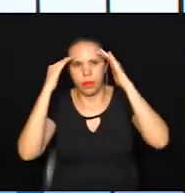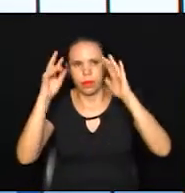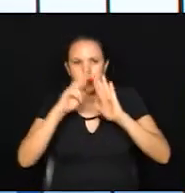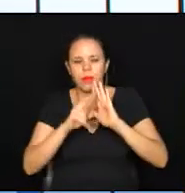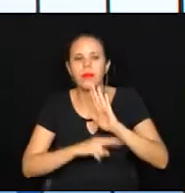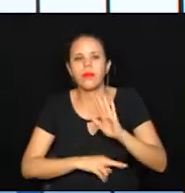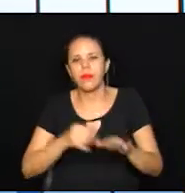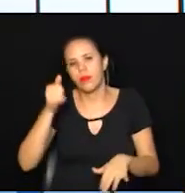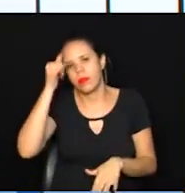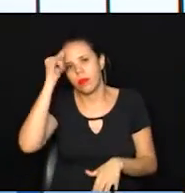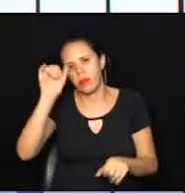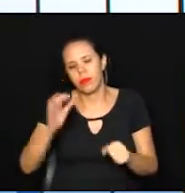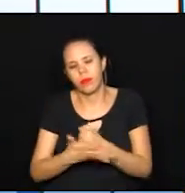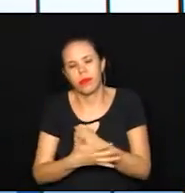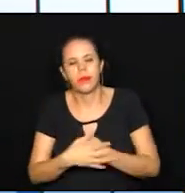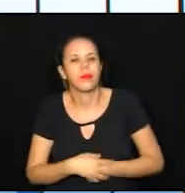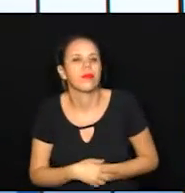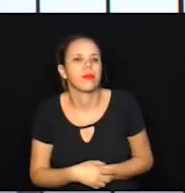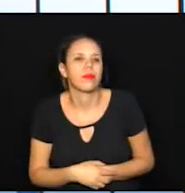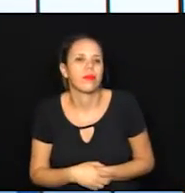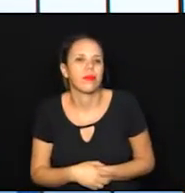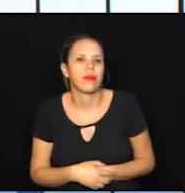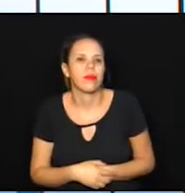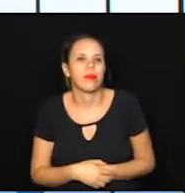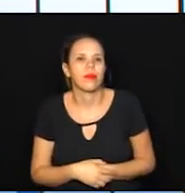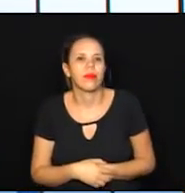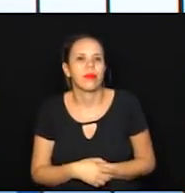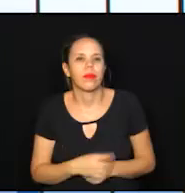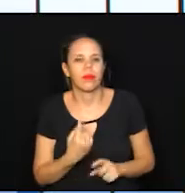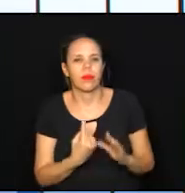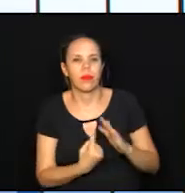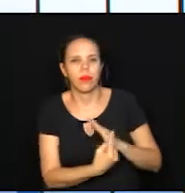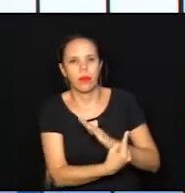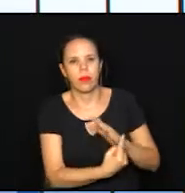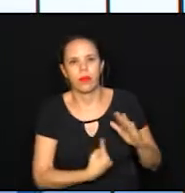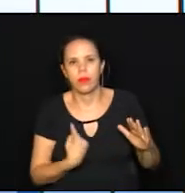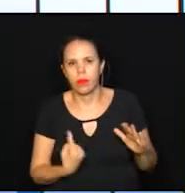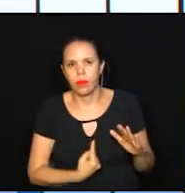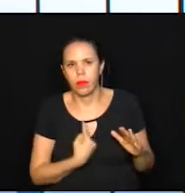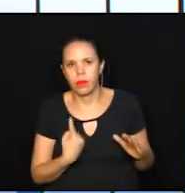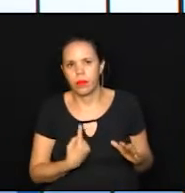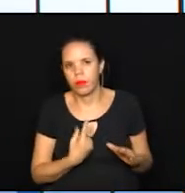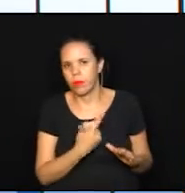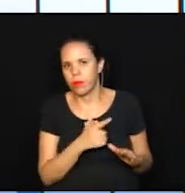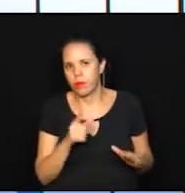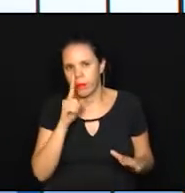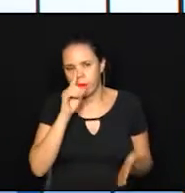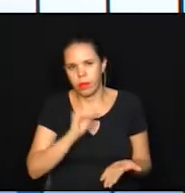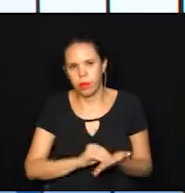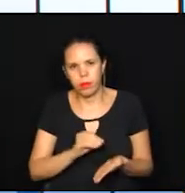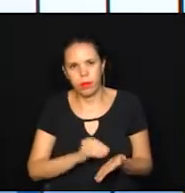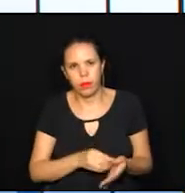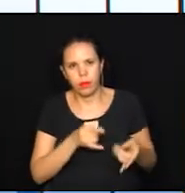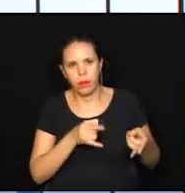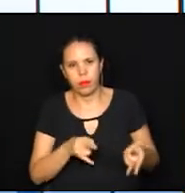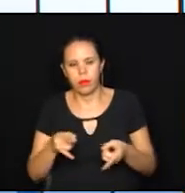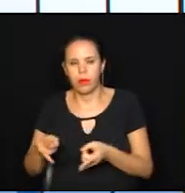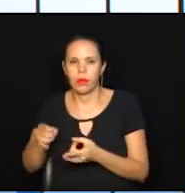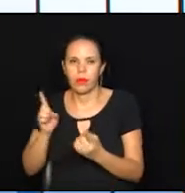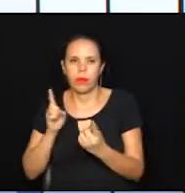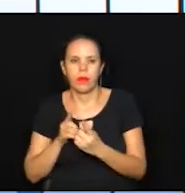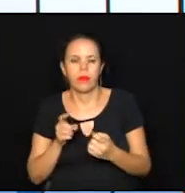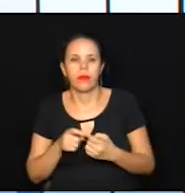medidas de prevenção à Covid-19, entre elas o isolamento social, sob o risco de faltar leitos e